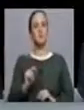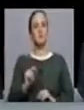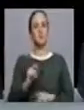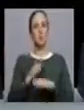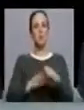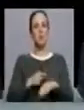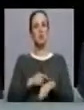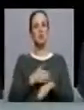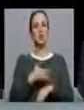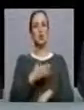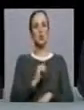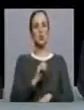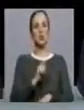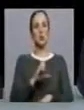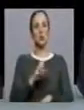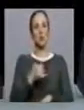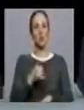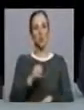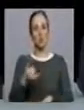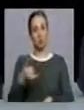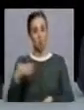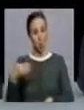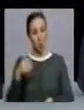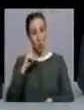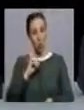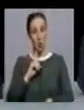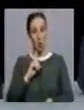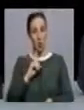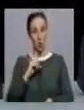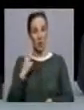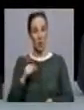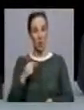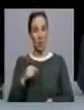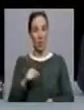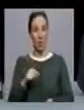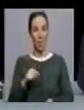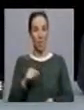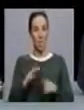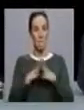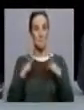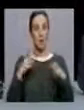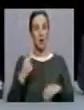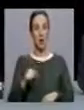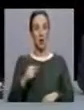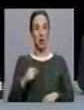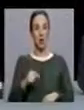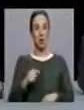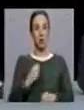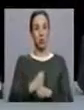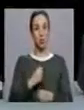século 20 e início do século 21 a mulher adquiriu é uma expansão no que diz respeito aos seus papéis